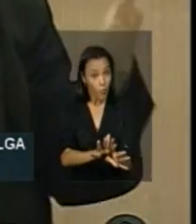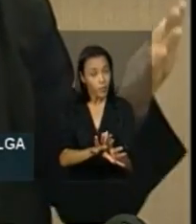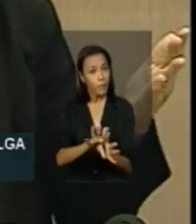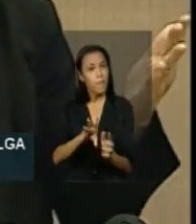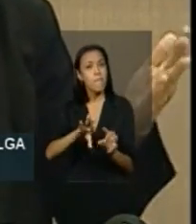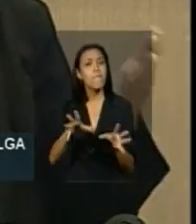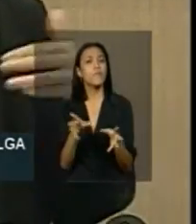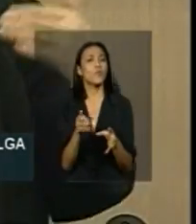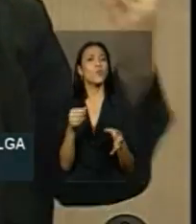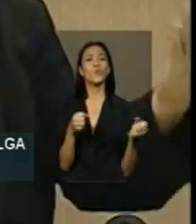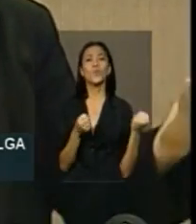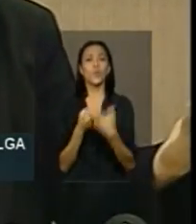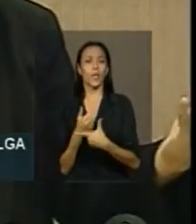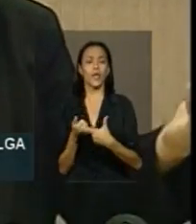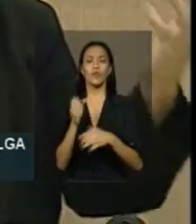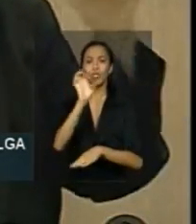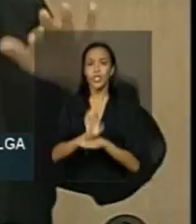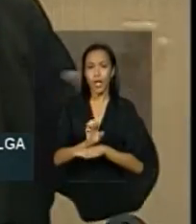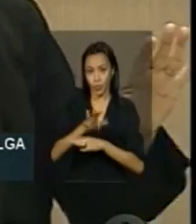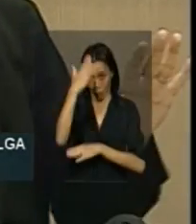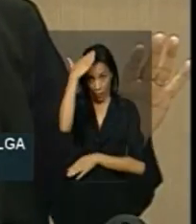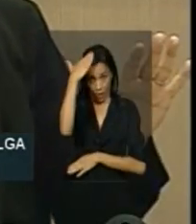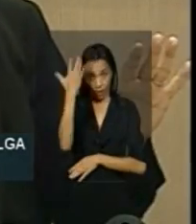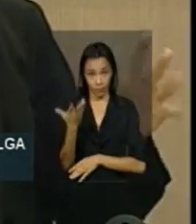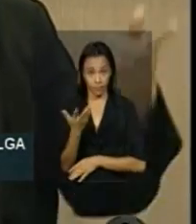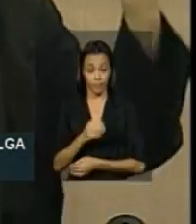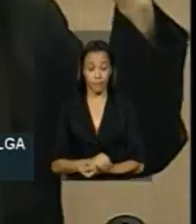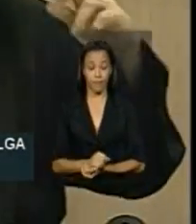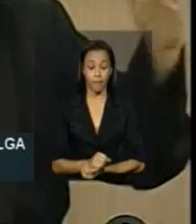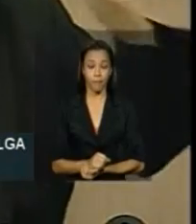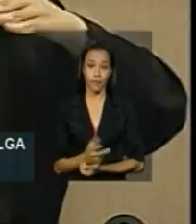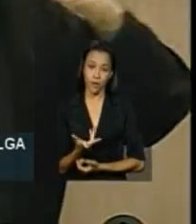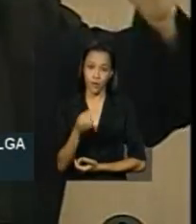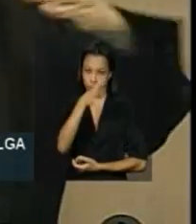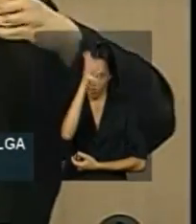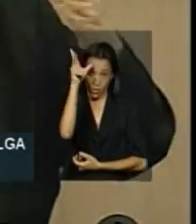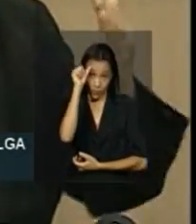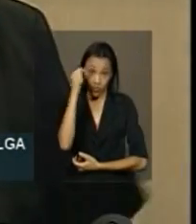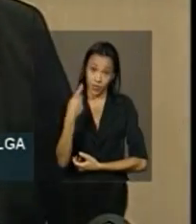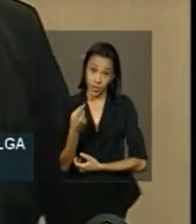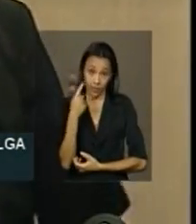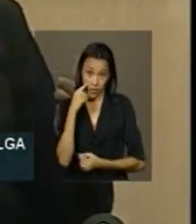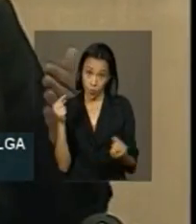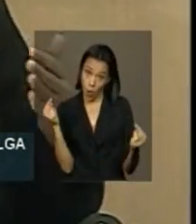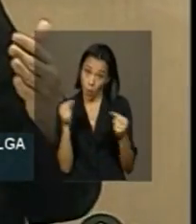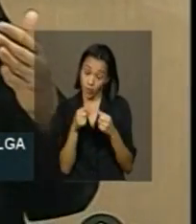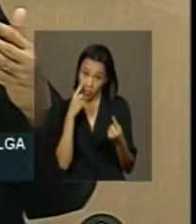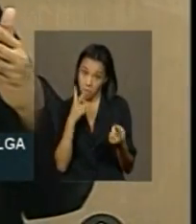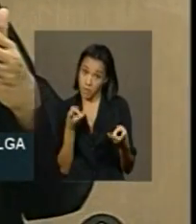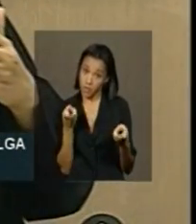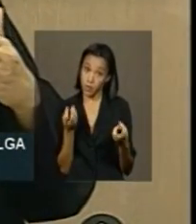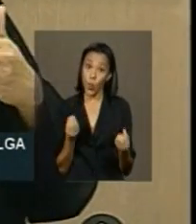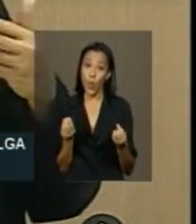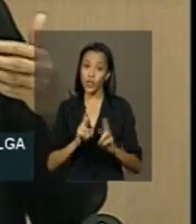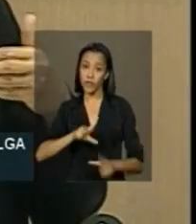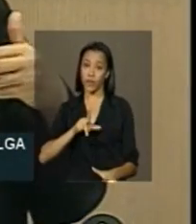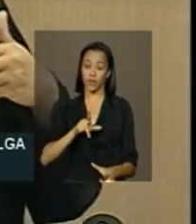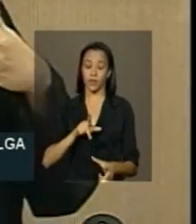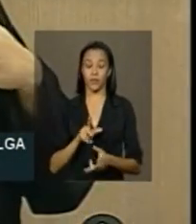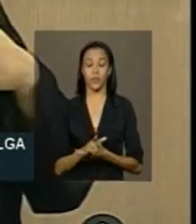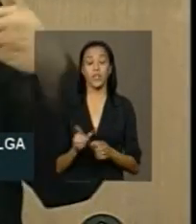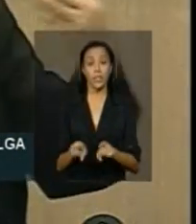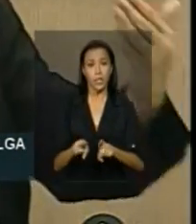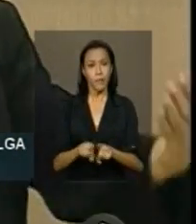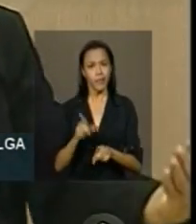do Pará legalmente que seria só 20% exceto apps no caso Mato Grosso você tem que fazer a combinação dos dois eh existe